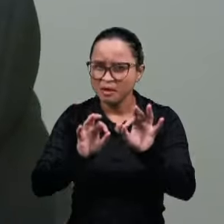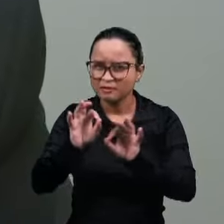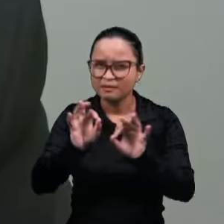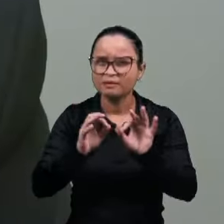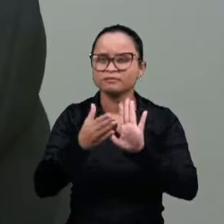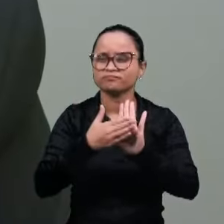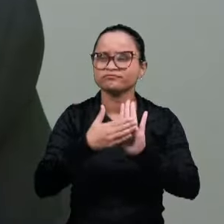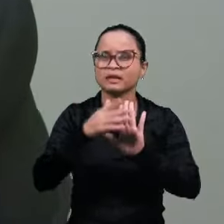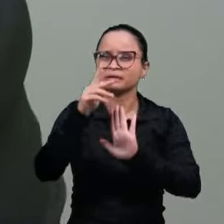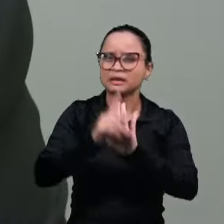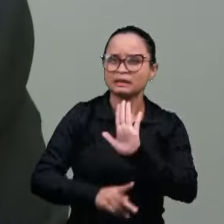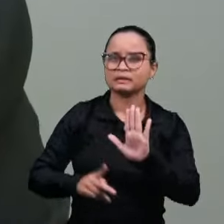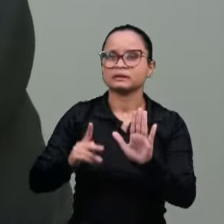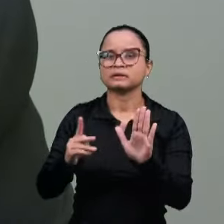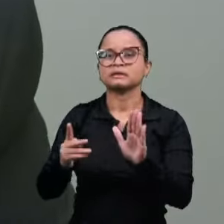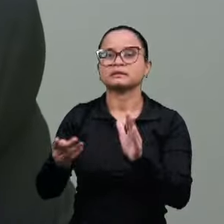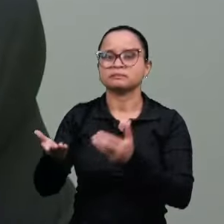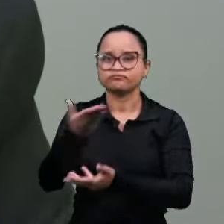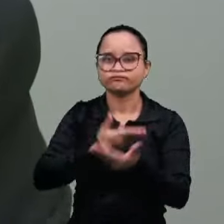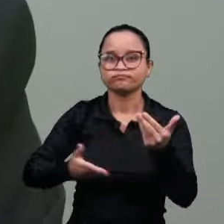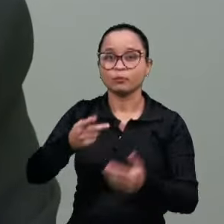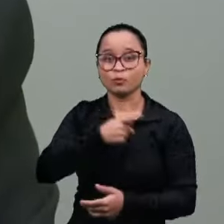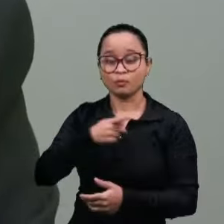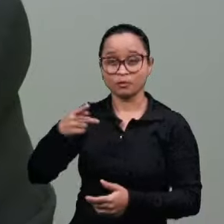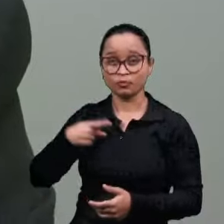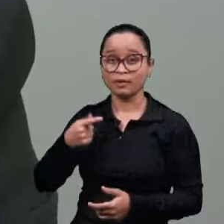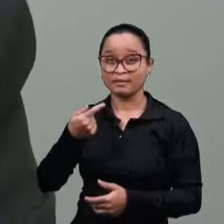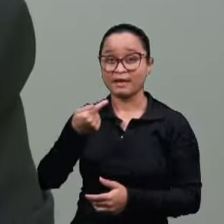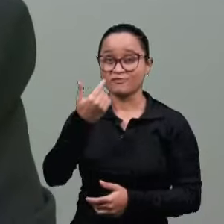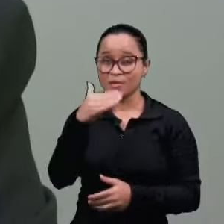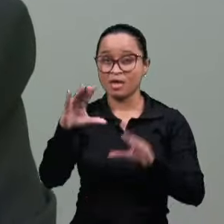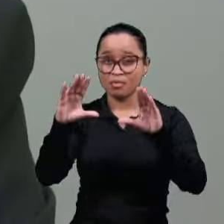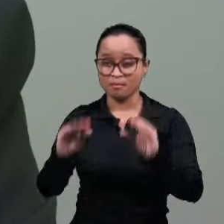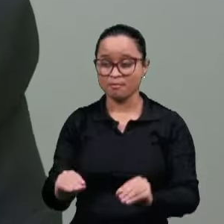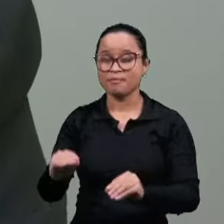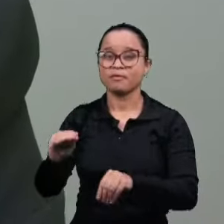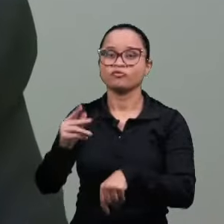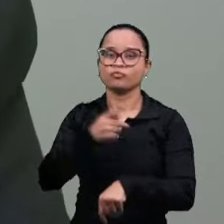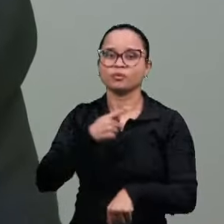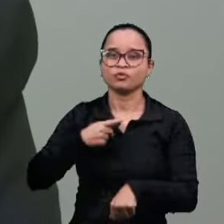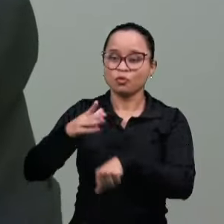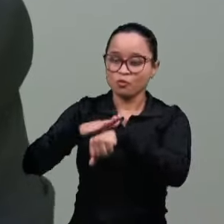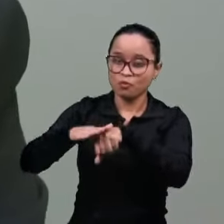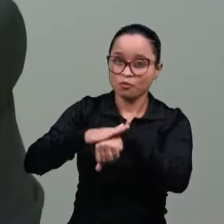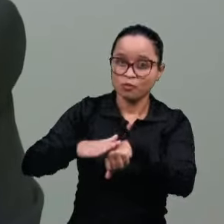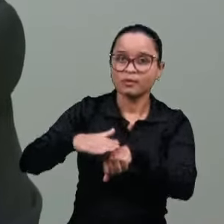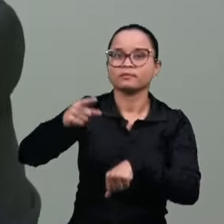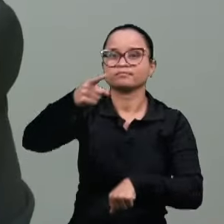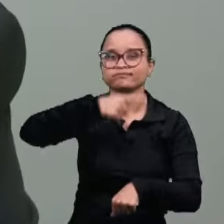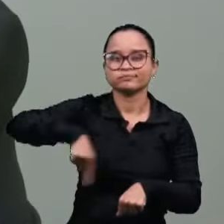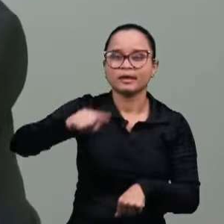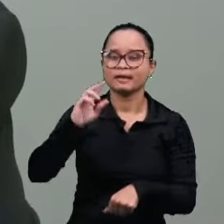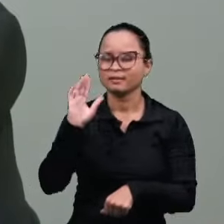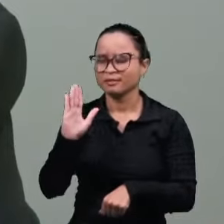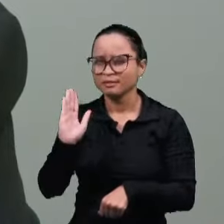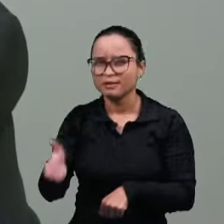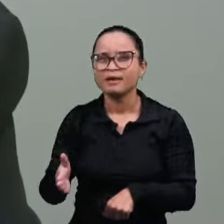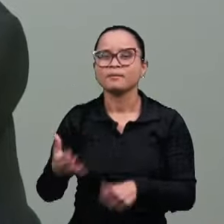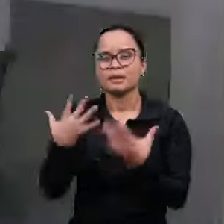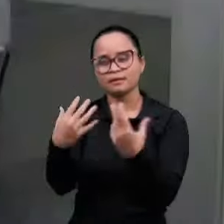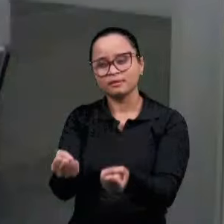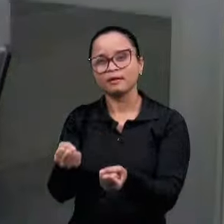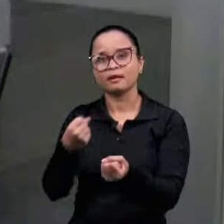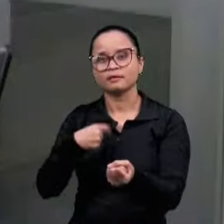que levará a mensagem do dia, ele passa aqui e conversa conosco, o senhor sempre solícito ao nosso chamado. Eu